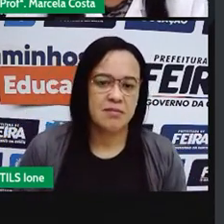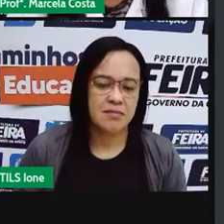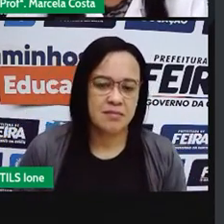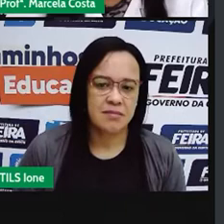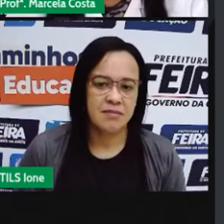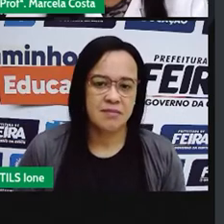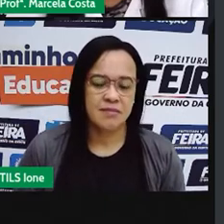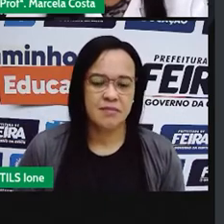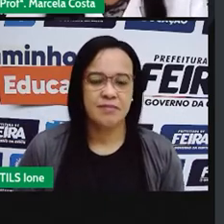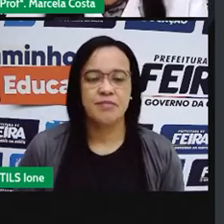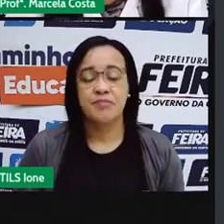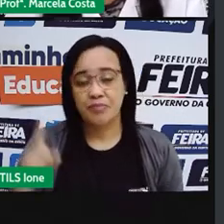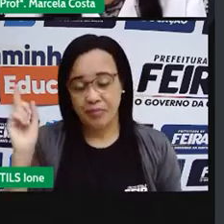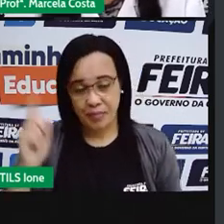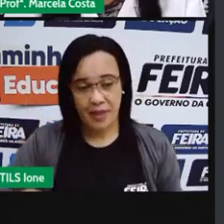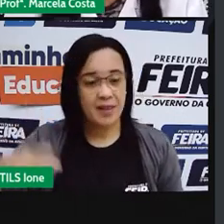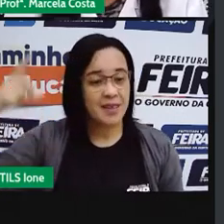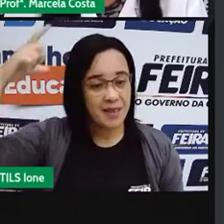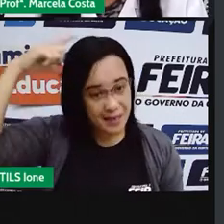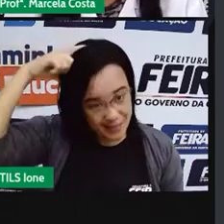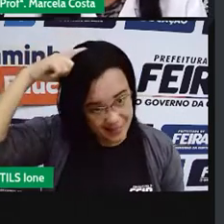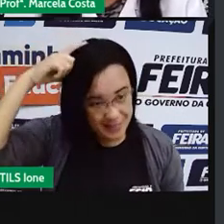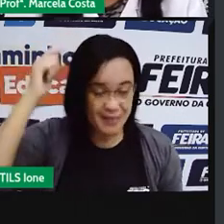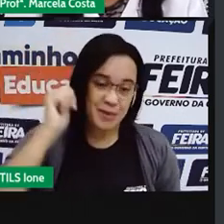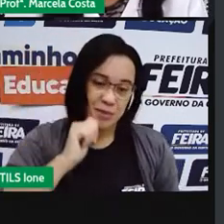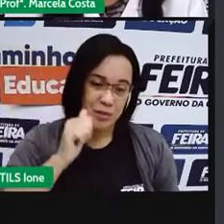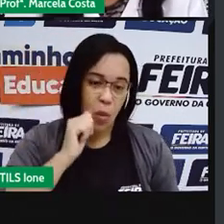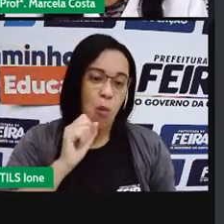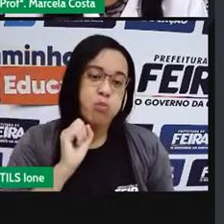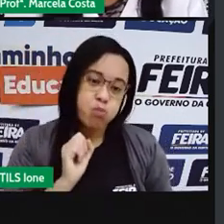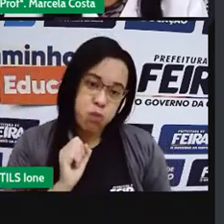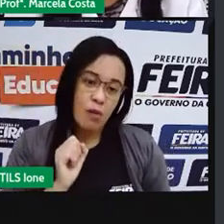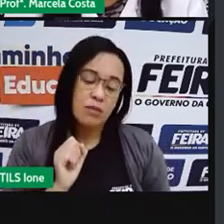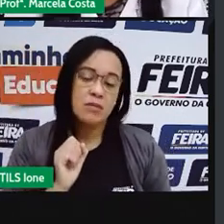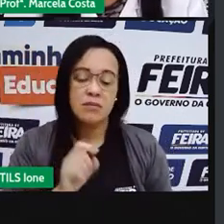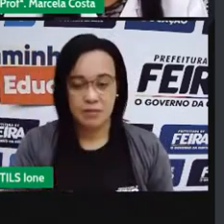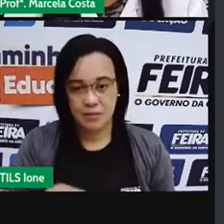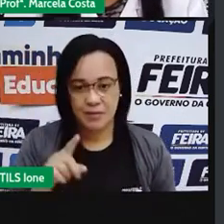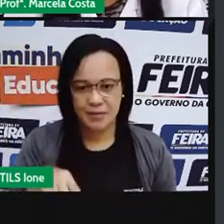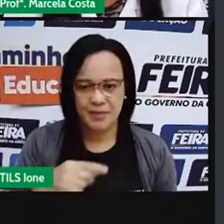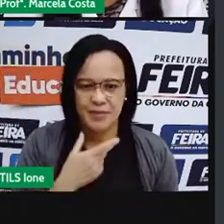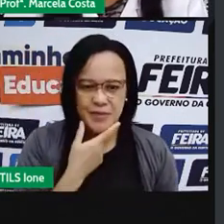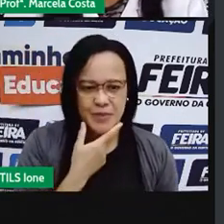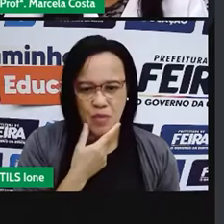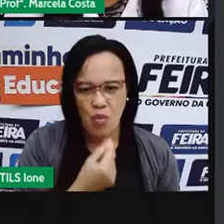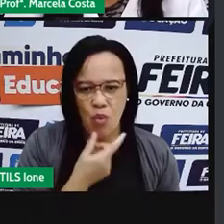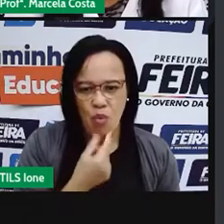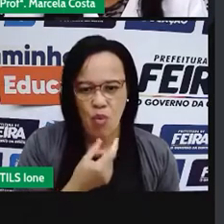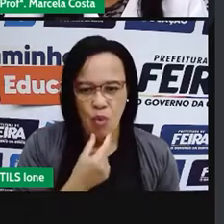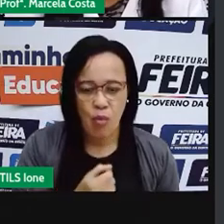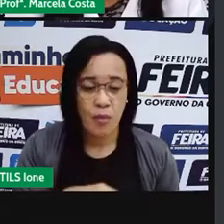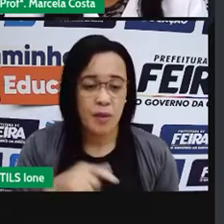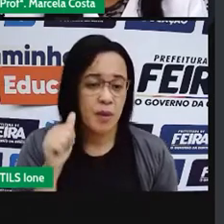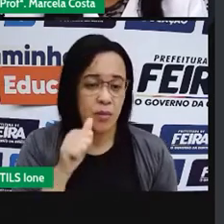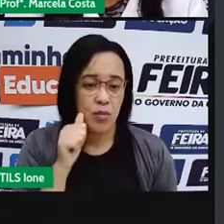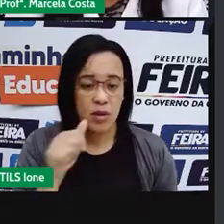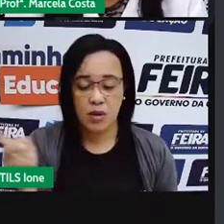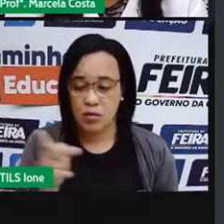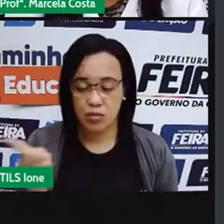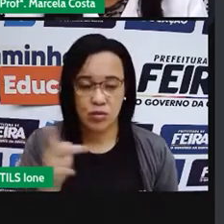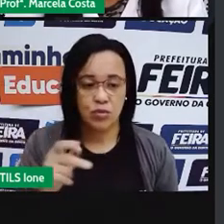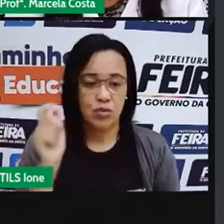Até as princesas topam pum. Ilan Brain e Eunice Zeber, dos